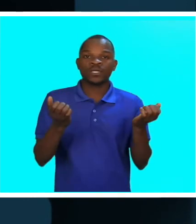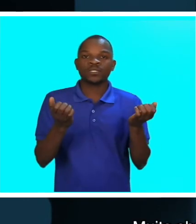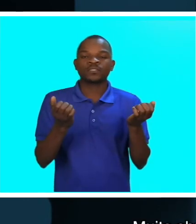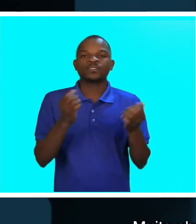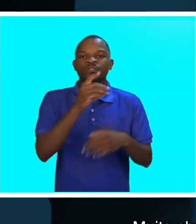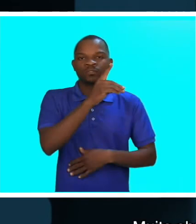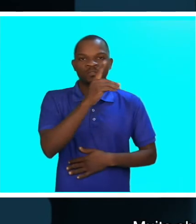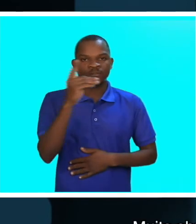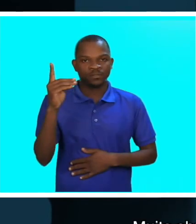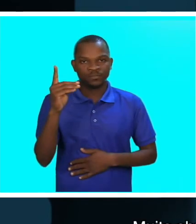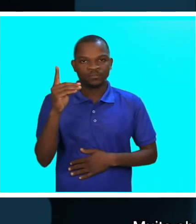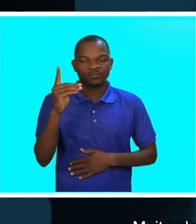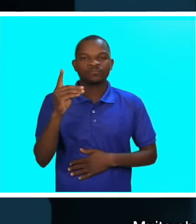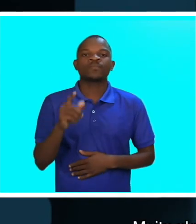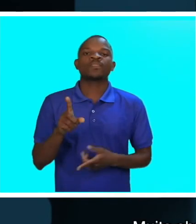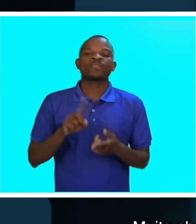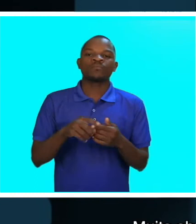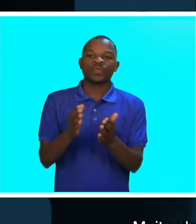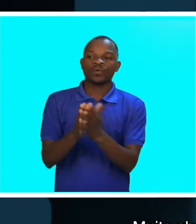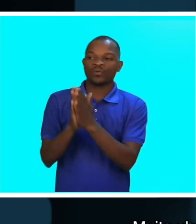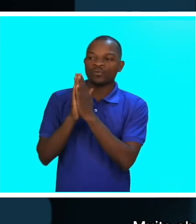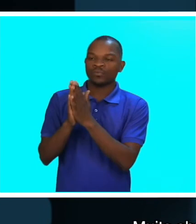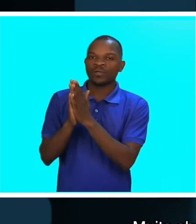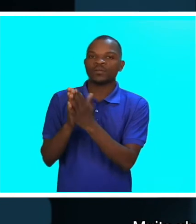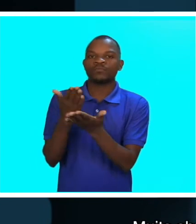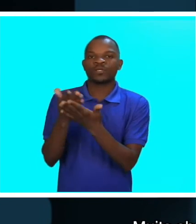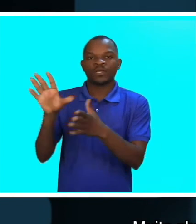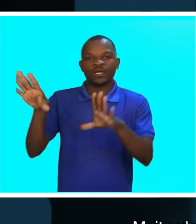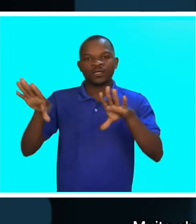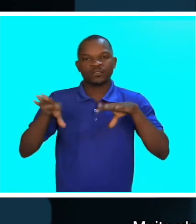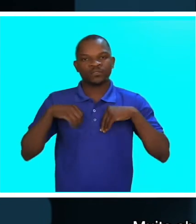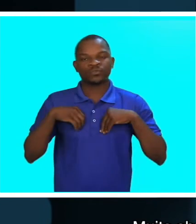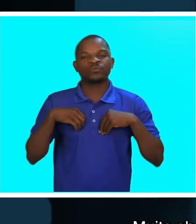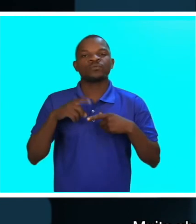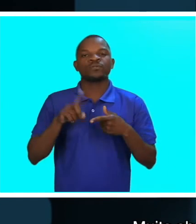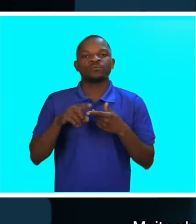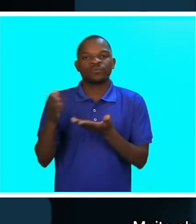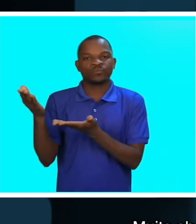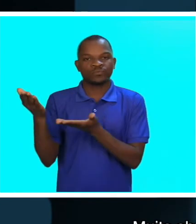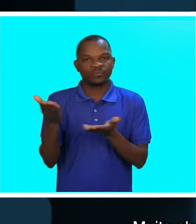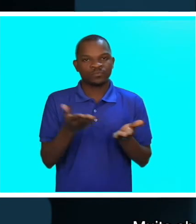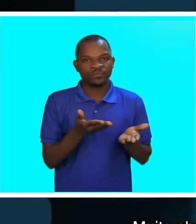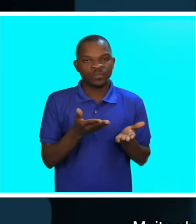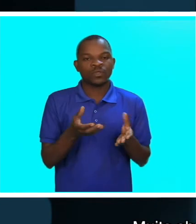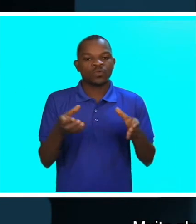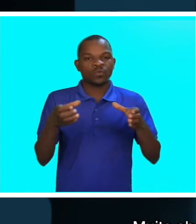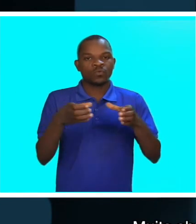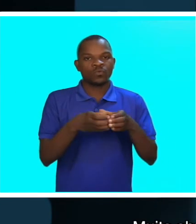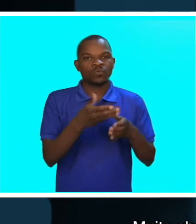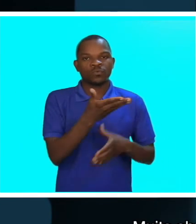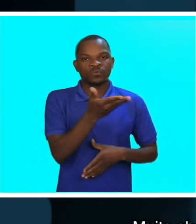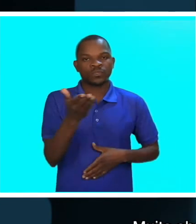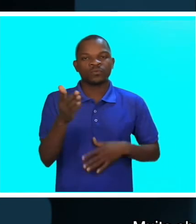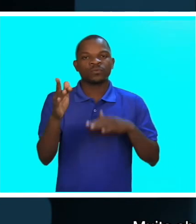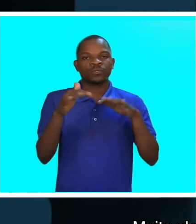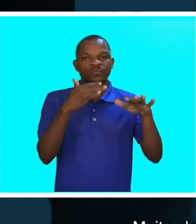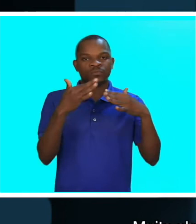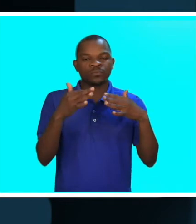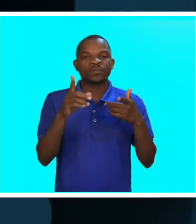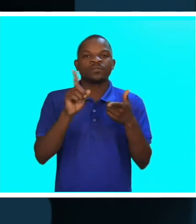especial. É verdade. Muito obrigado por ter aceito o convite e nos receber na vossa